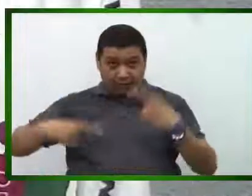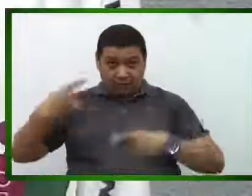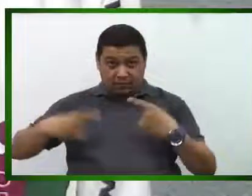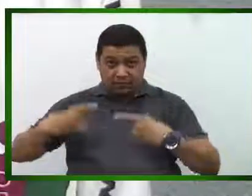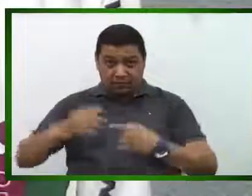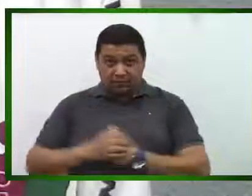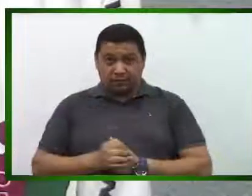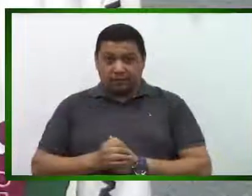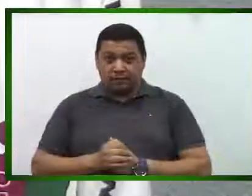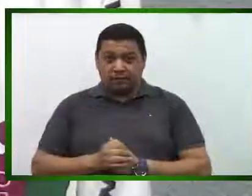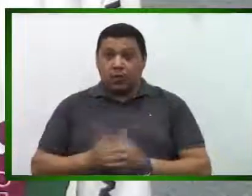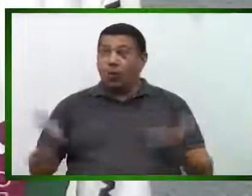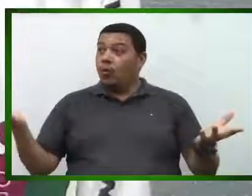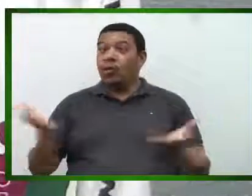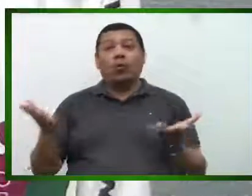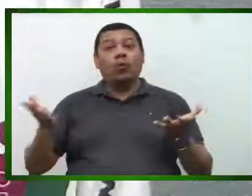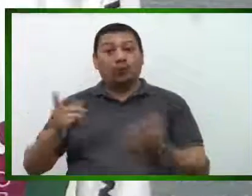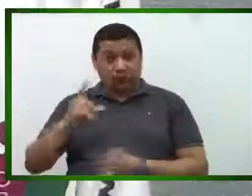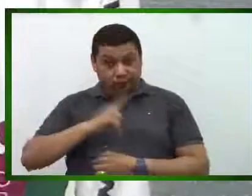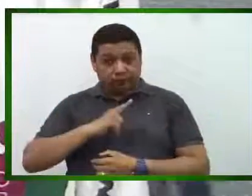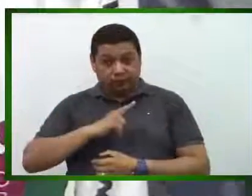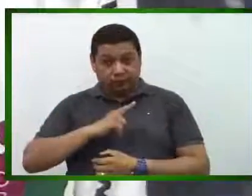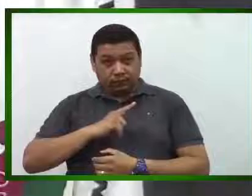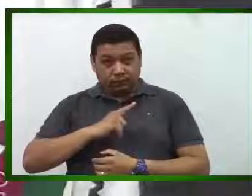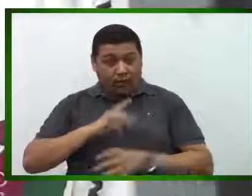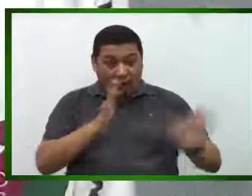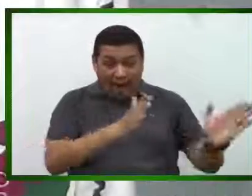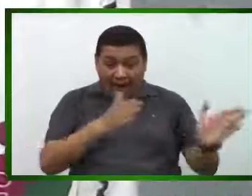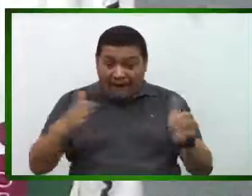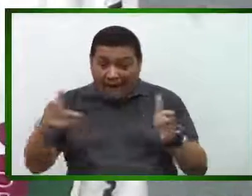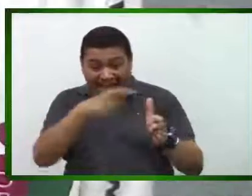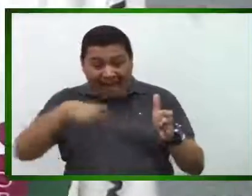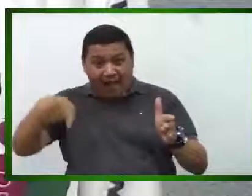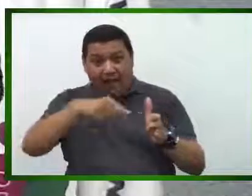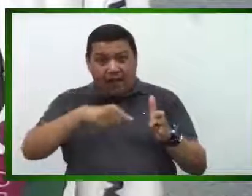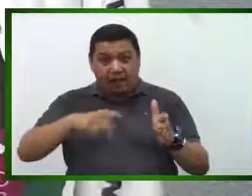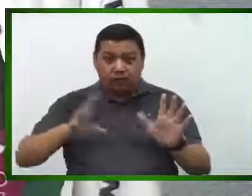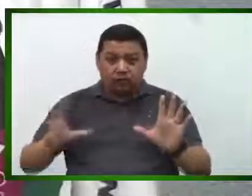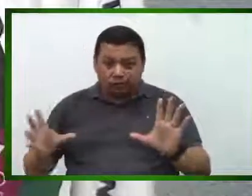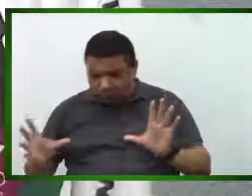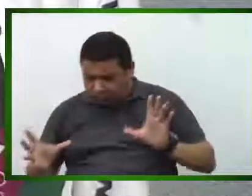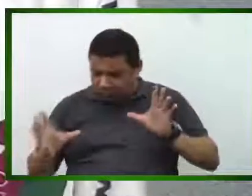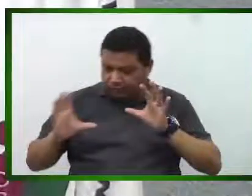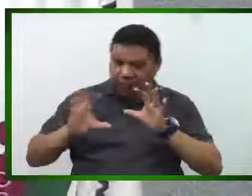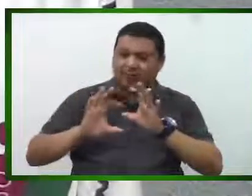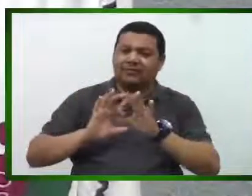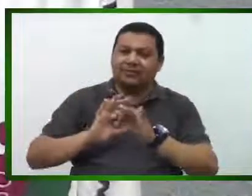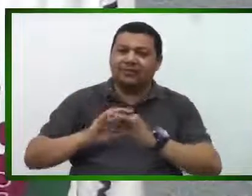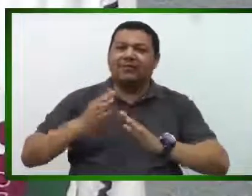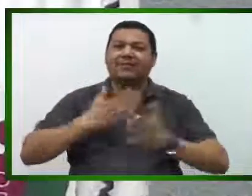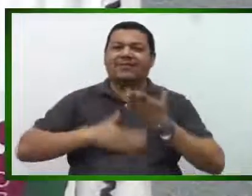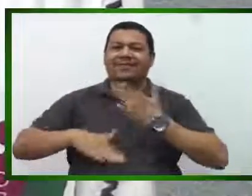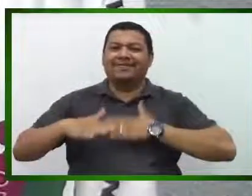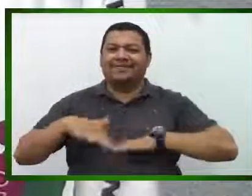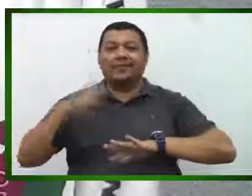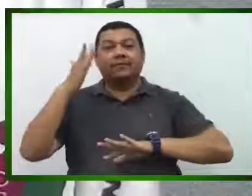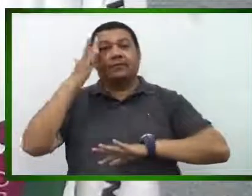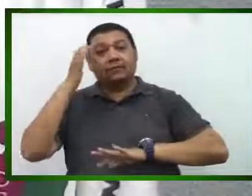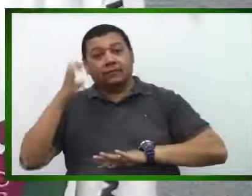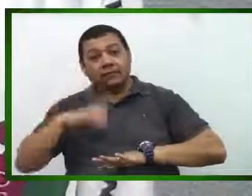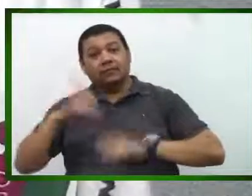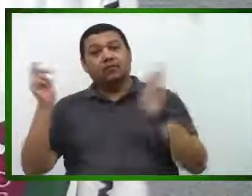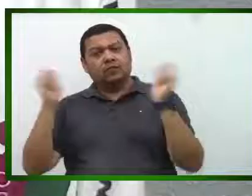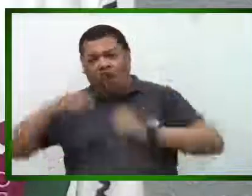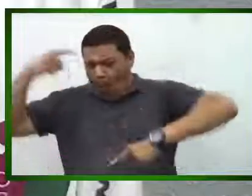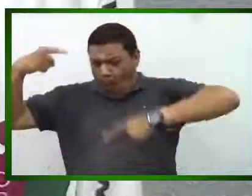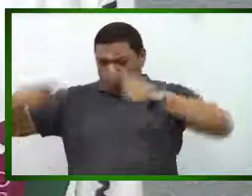si, hoje vivemos em tempos de harmonia. Amanhã vivemos em tempos